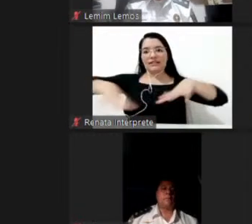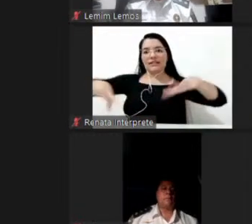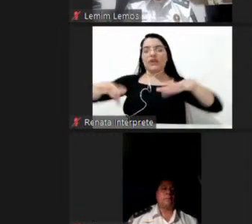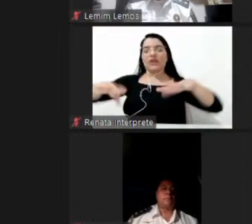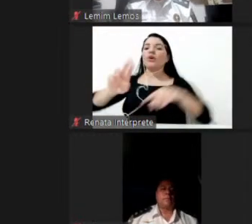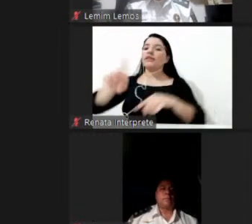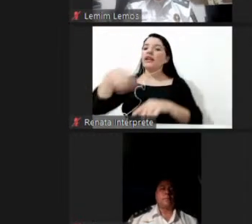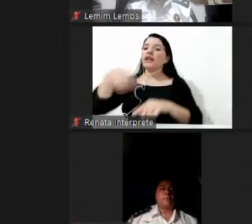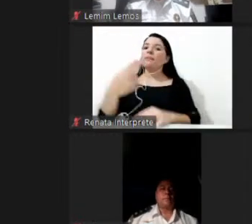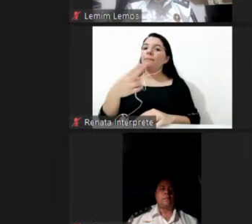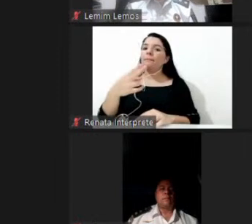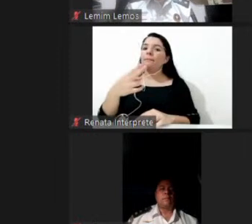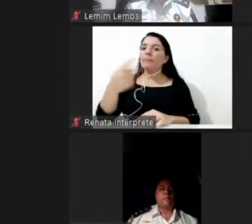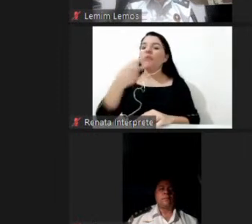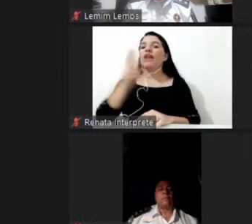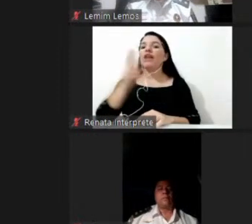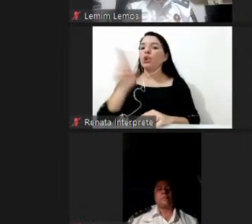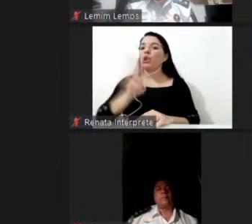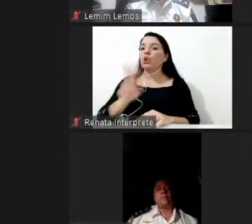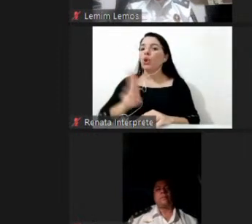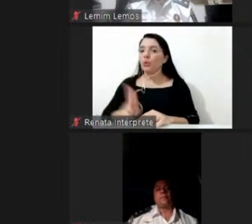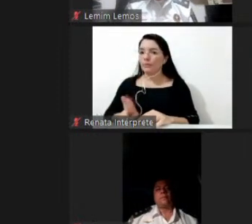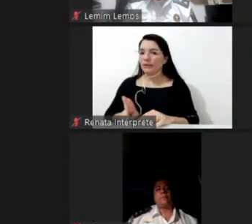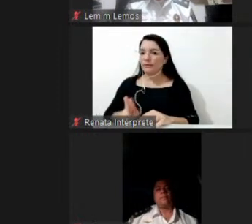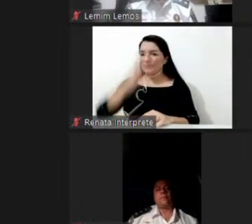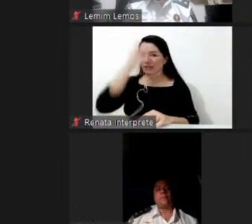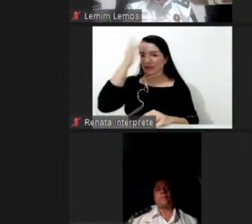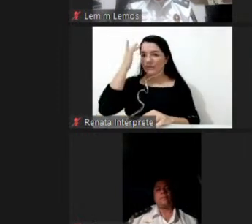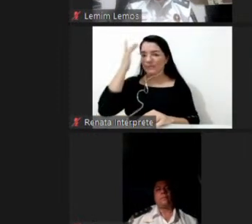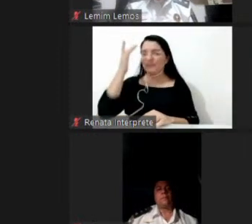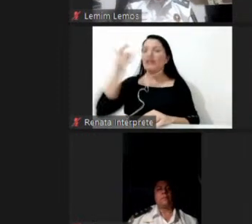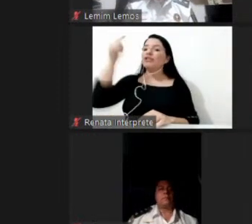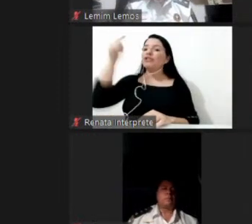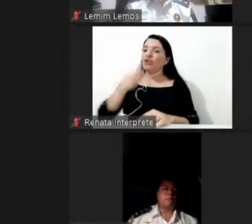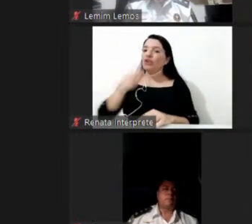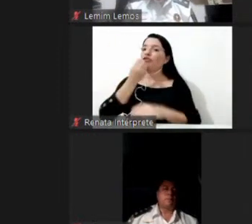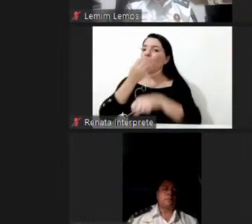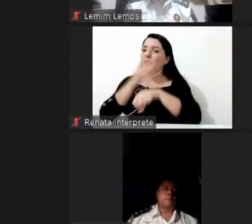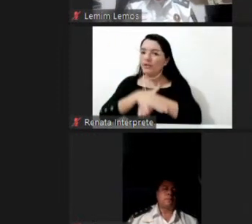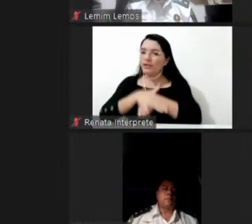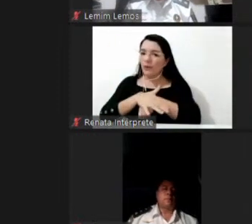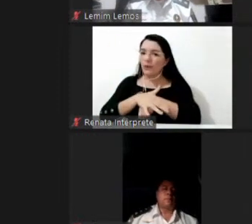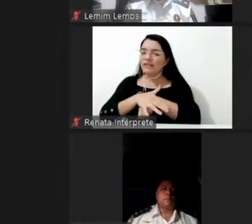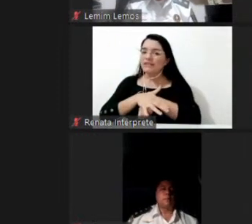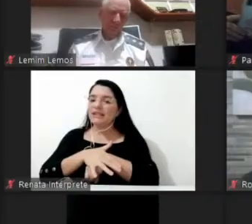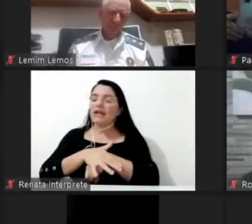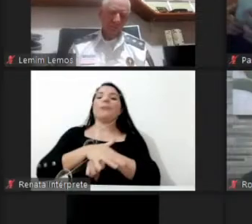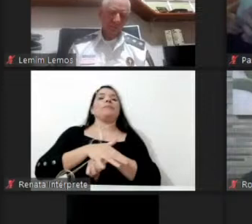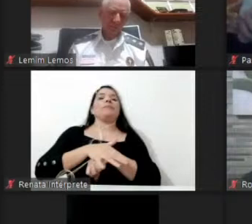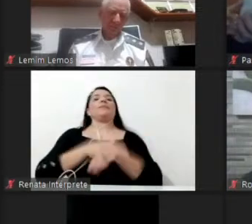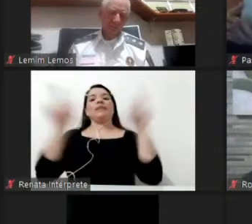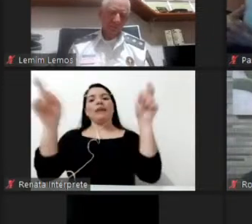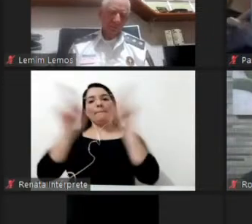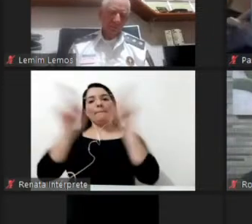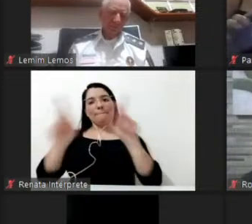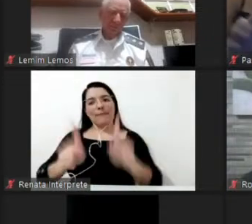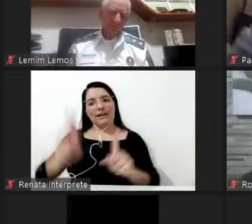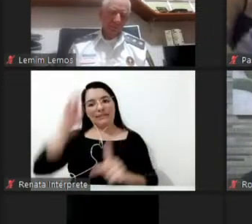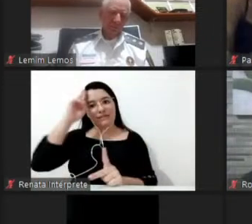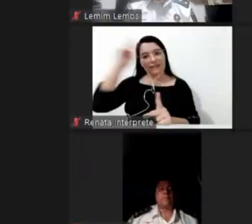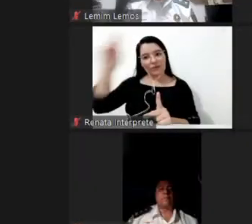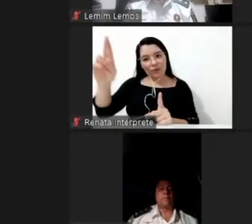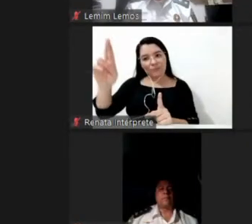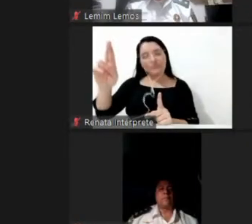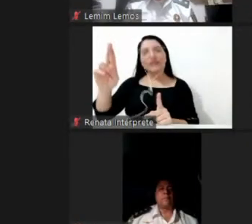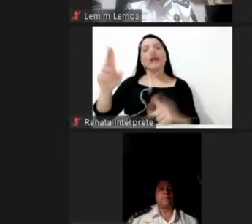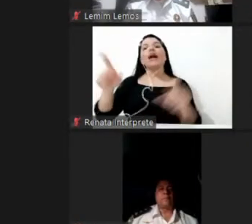Boa noite mais uma vez, gente, a paz do Senhor. Queria cumprimentar a Jovelina, em nome